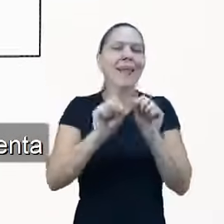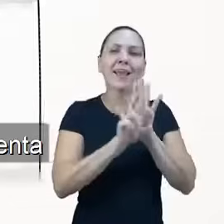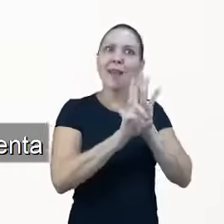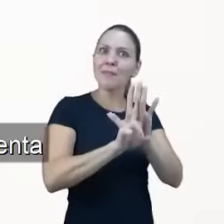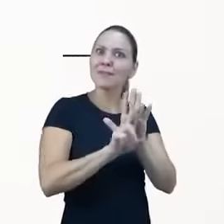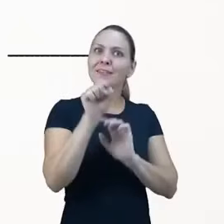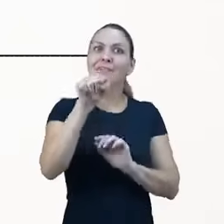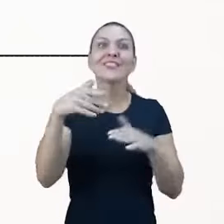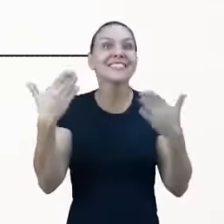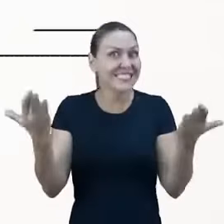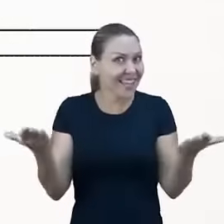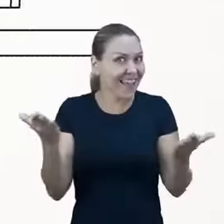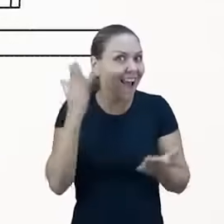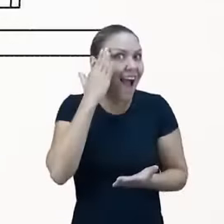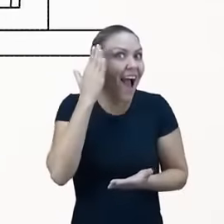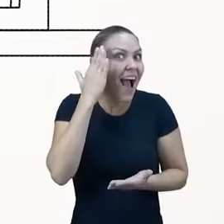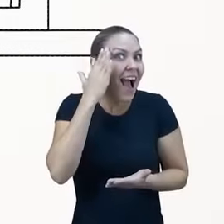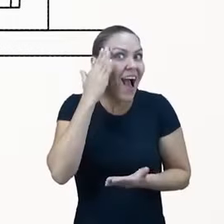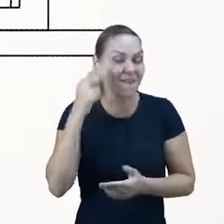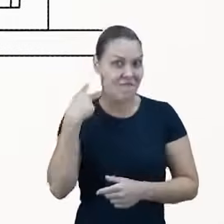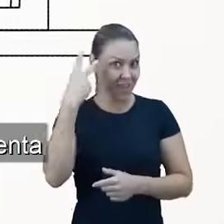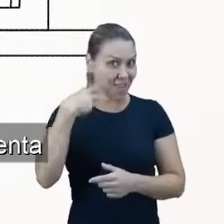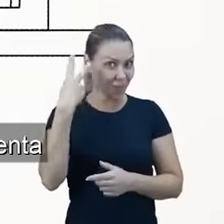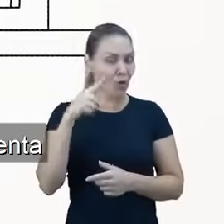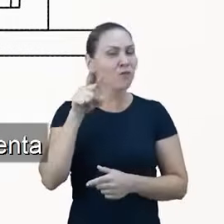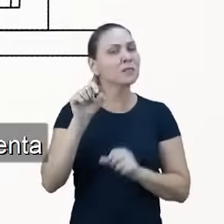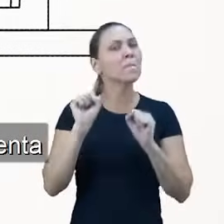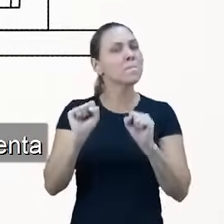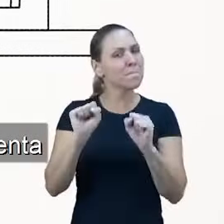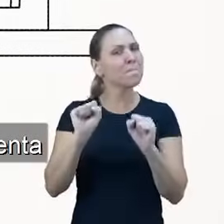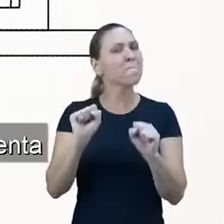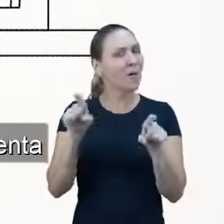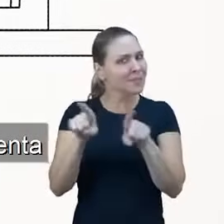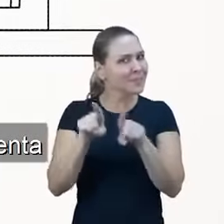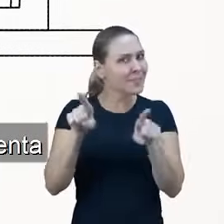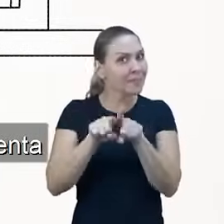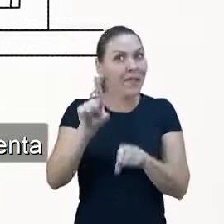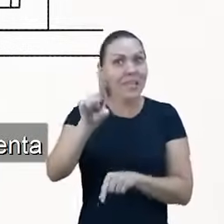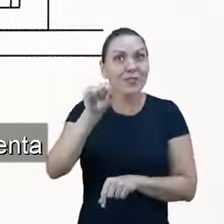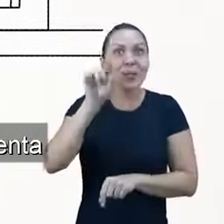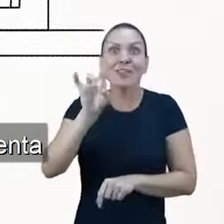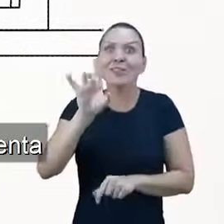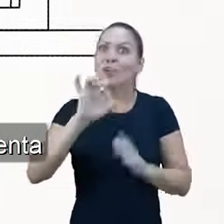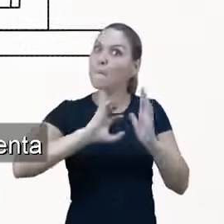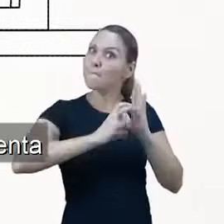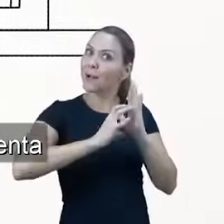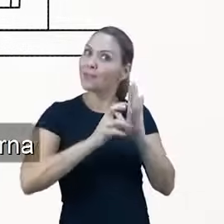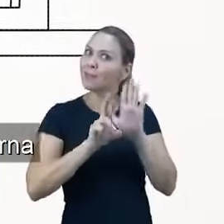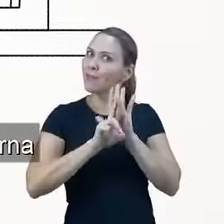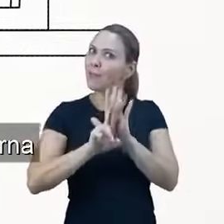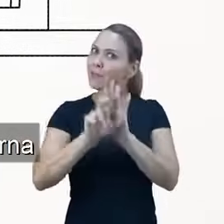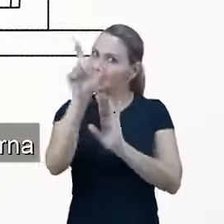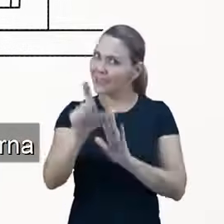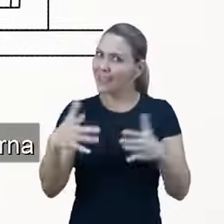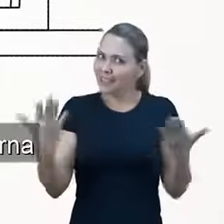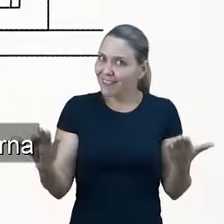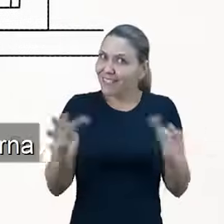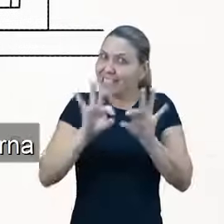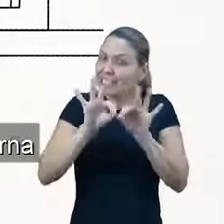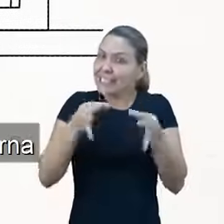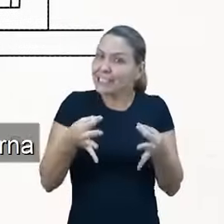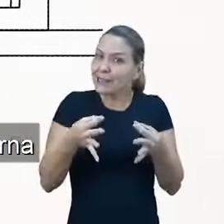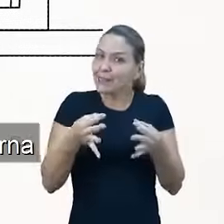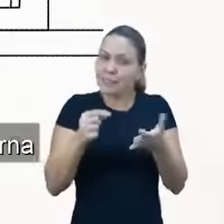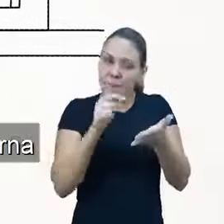melhor te representa. Ah, e no caso do vereador, você pode também escolher o partido que te representa. Basta